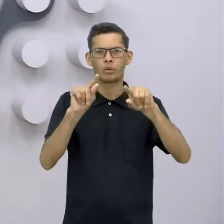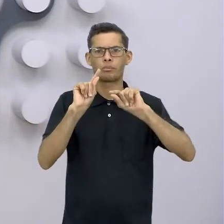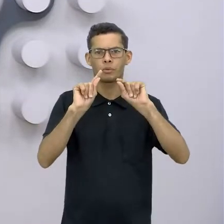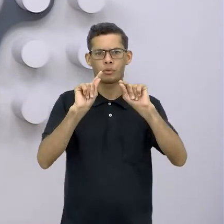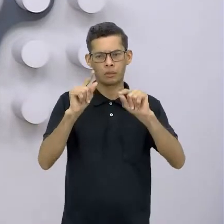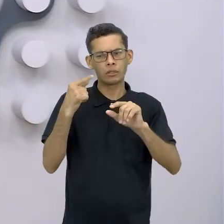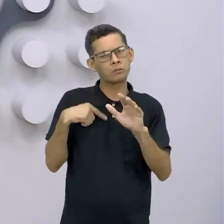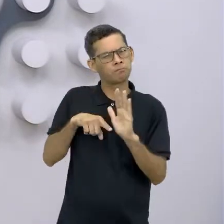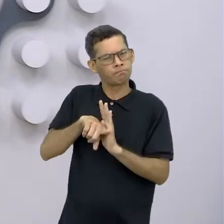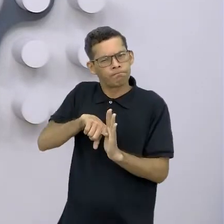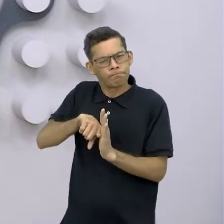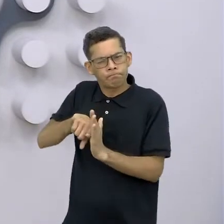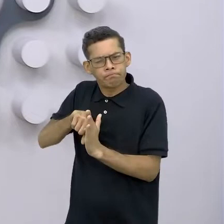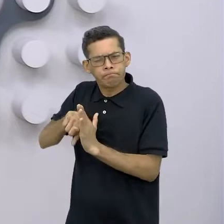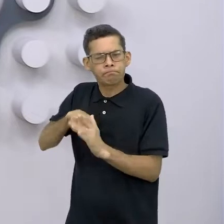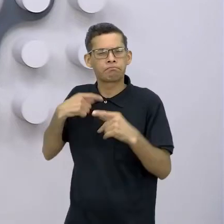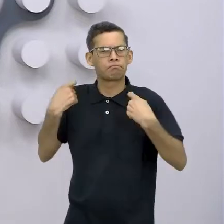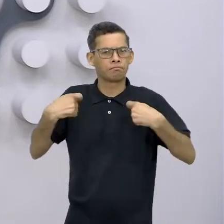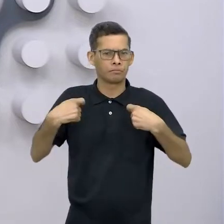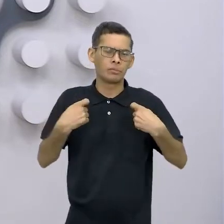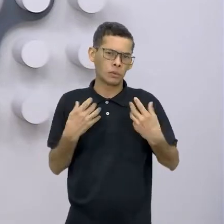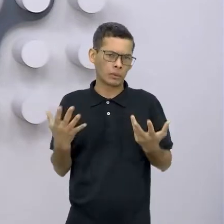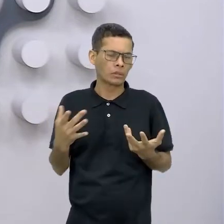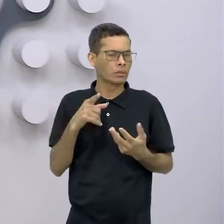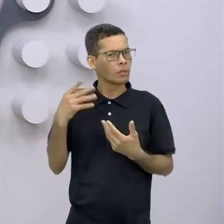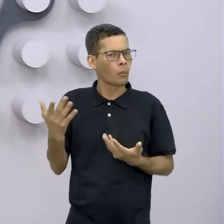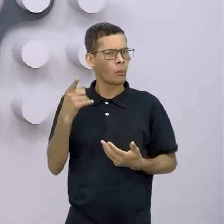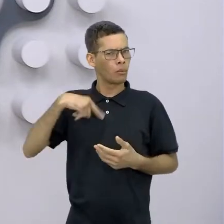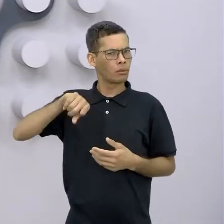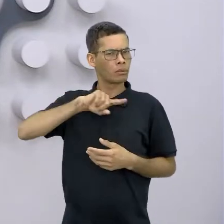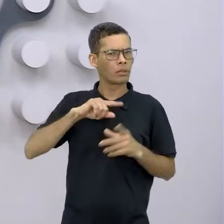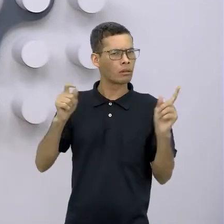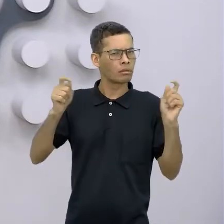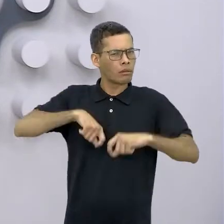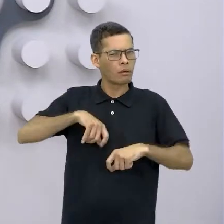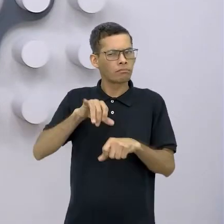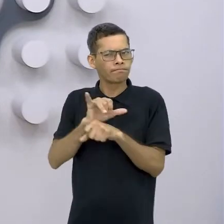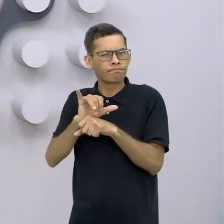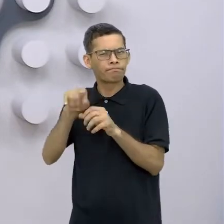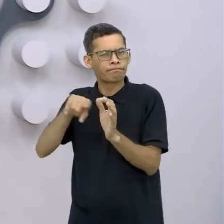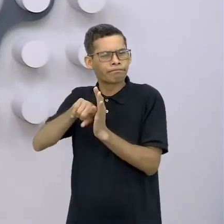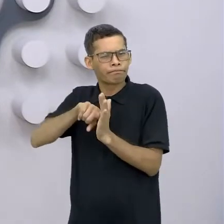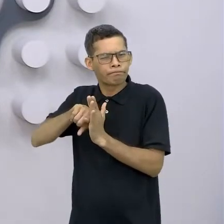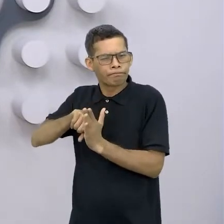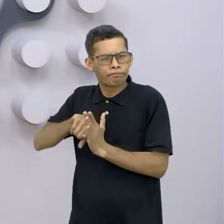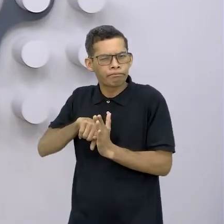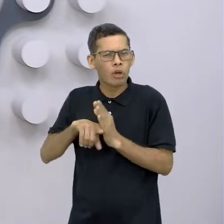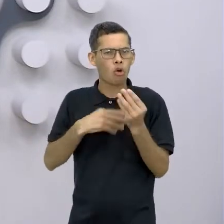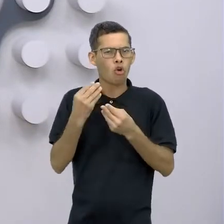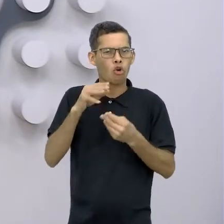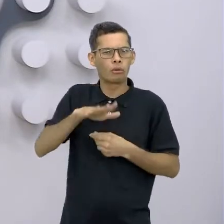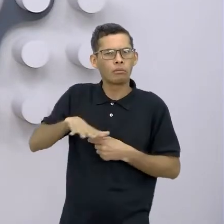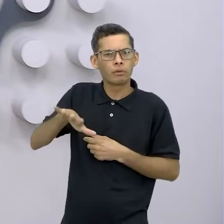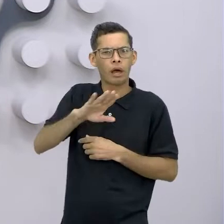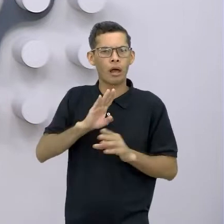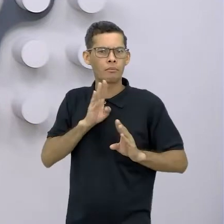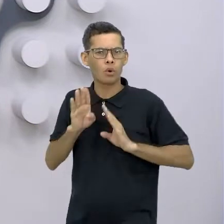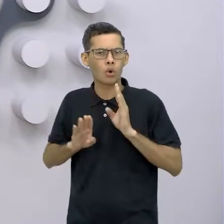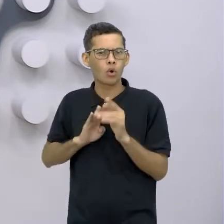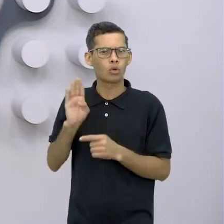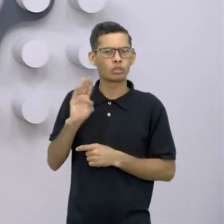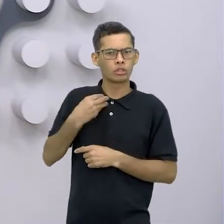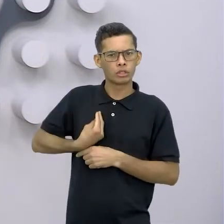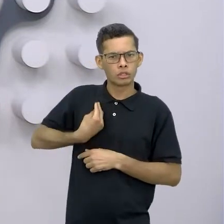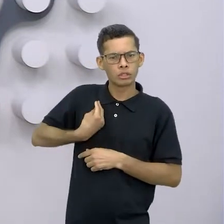fazer pesquisa, tá, pessoal? Então, a gente pode fazer pesquisa também, não apenas em física, em biologia, etc., mas